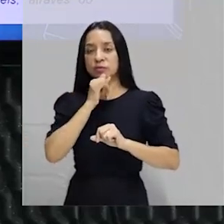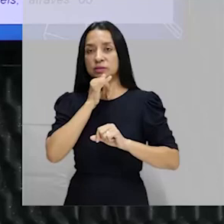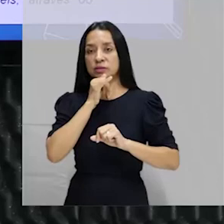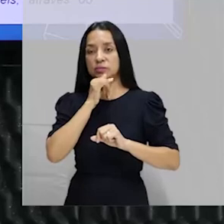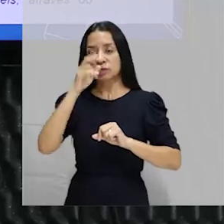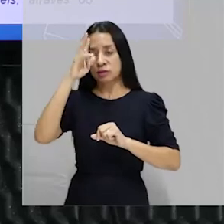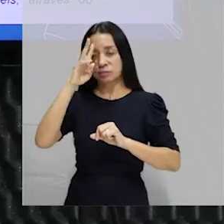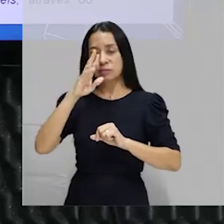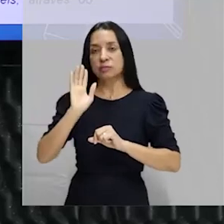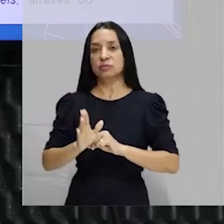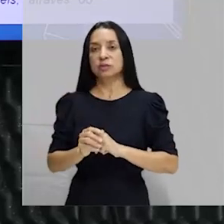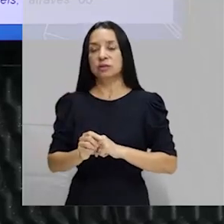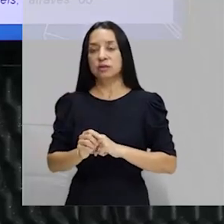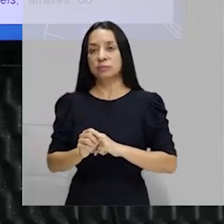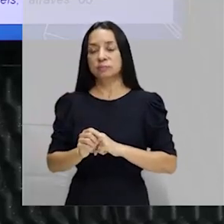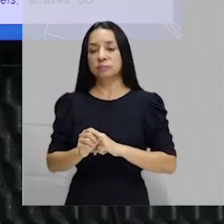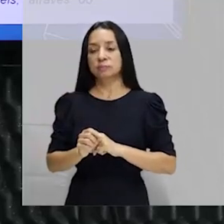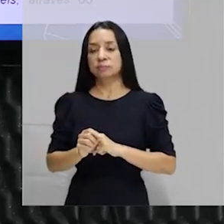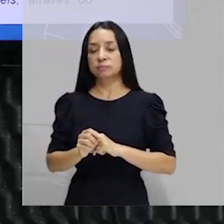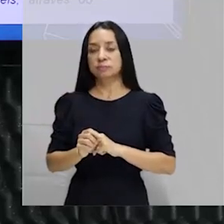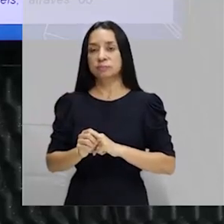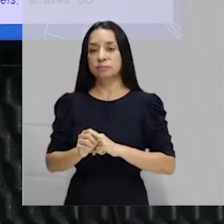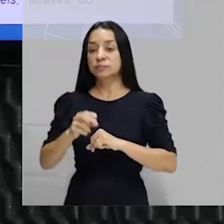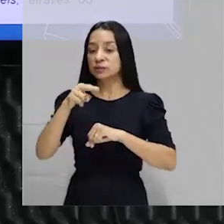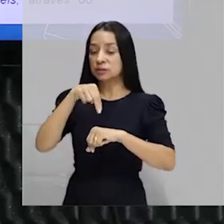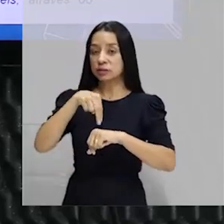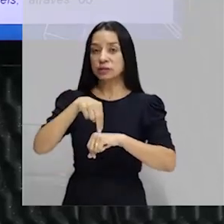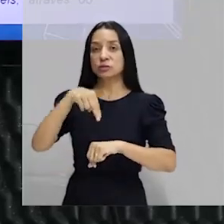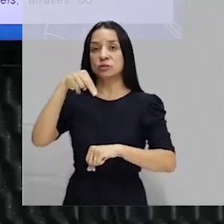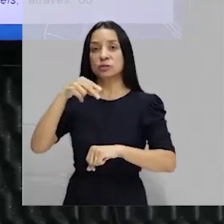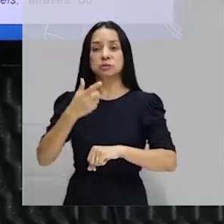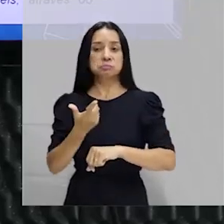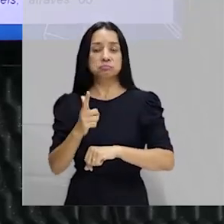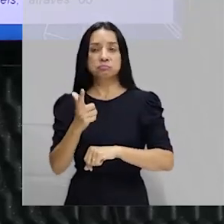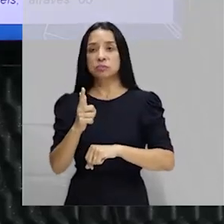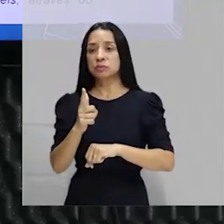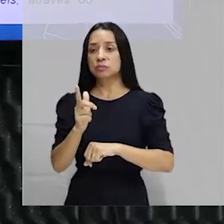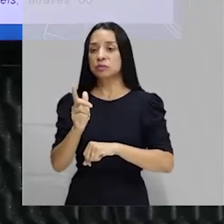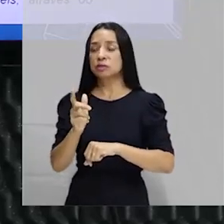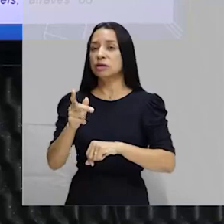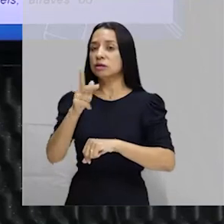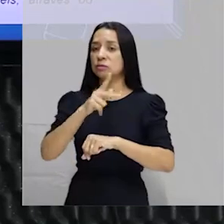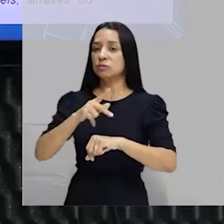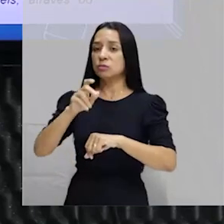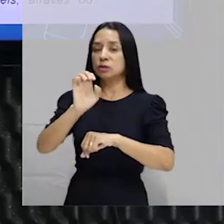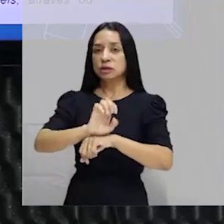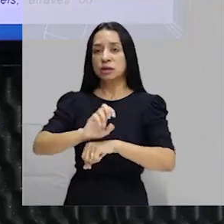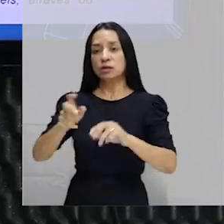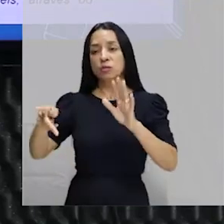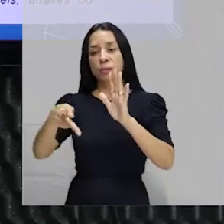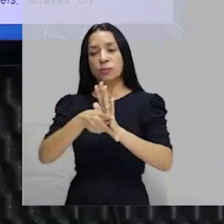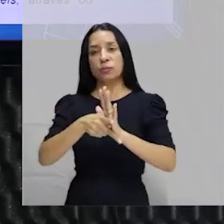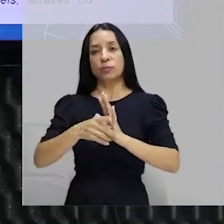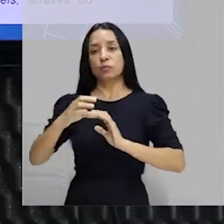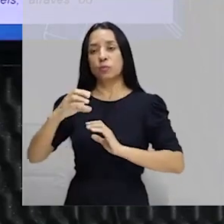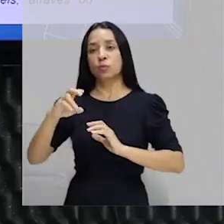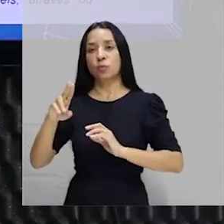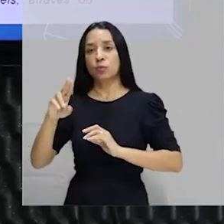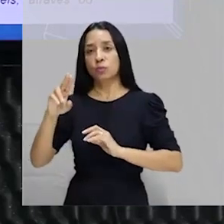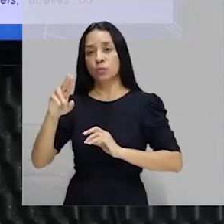situar, onde essa população ali vai exercer, né? Vai viver e exercer a sua dita soberania, que a gente já vai falar sobre isso.